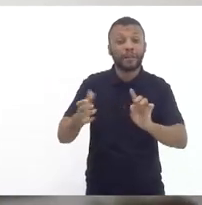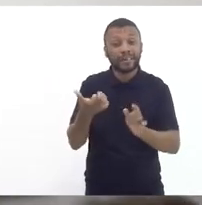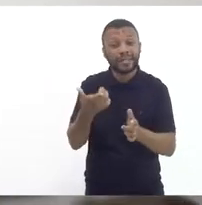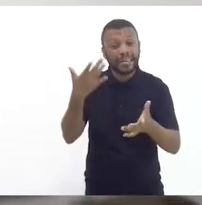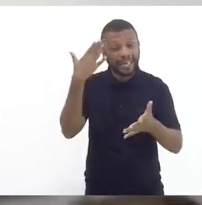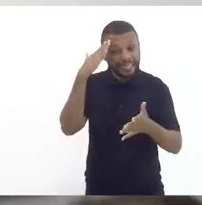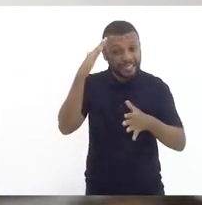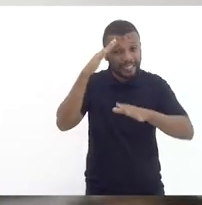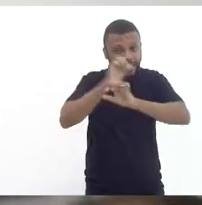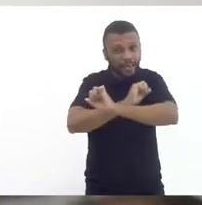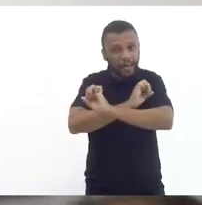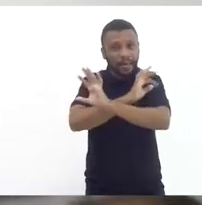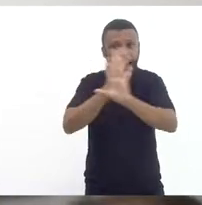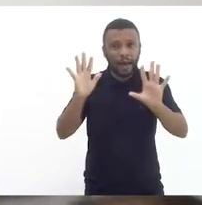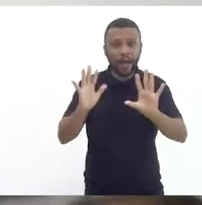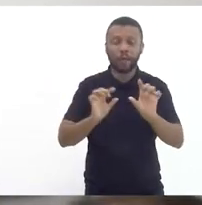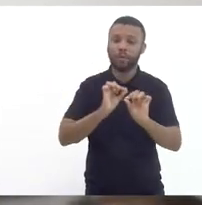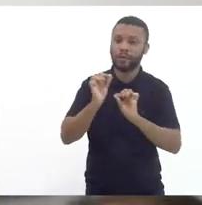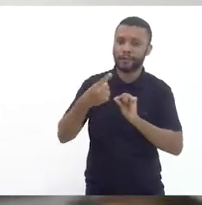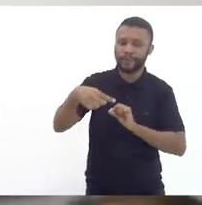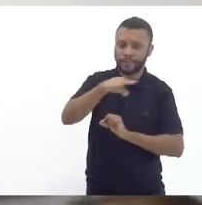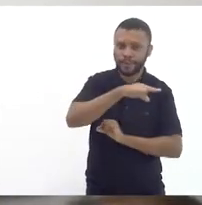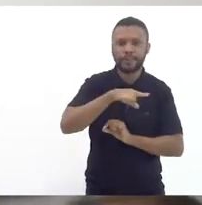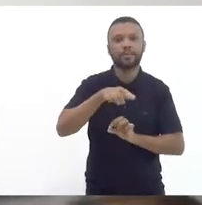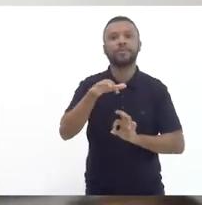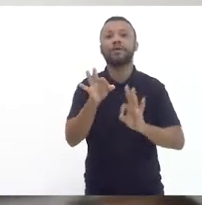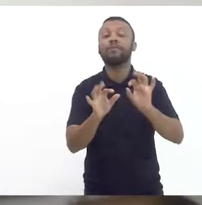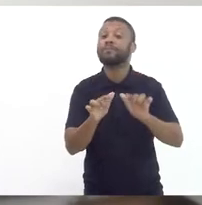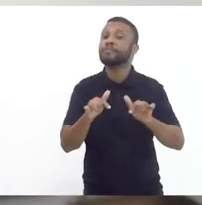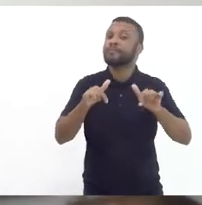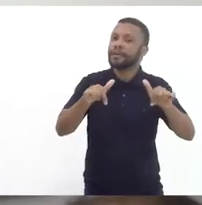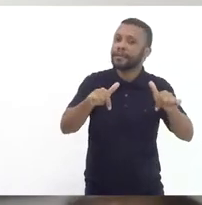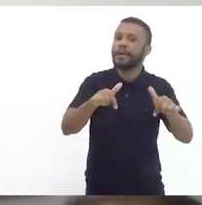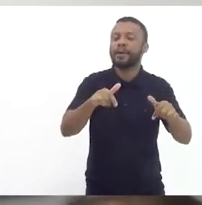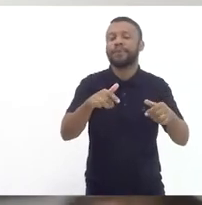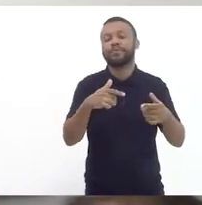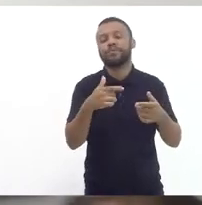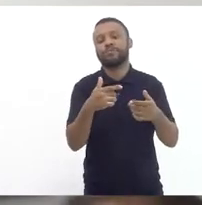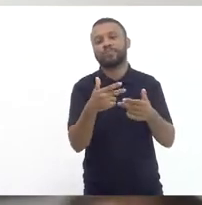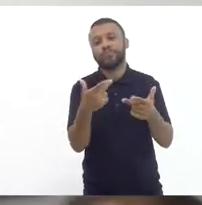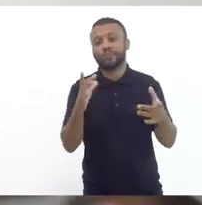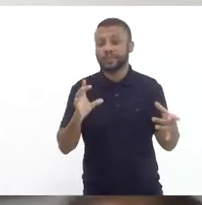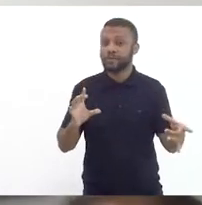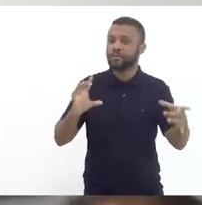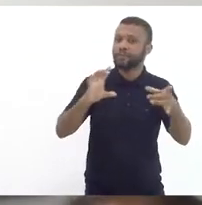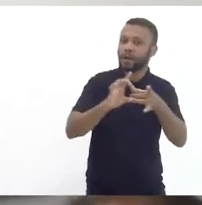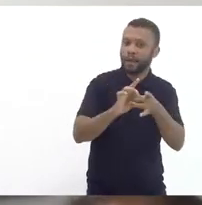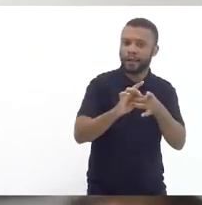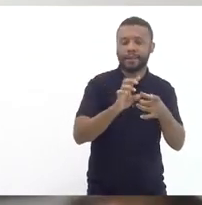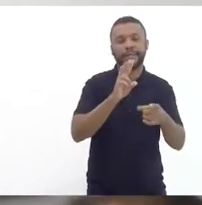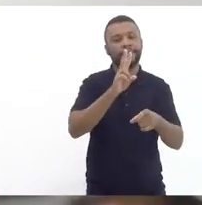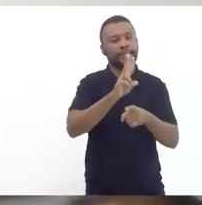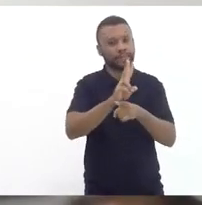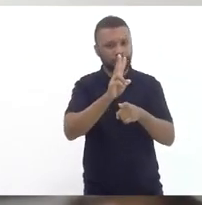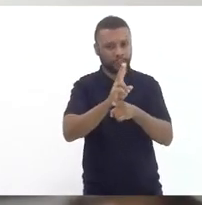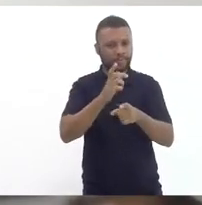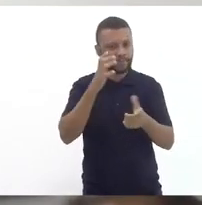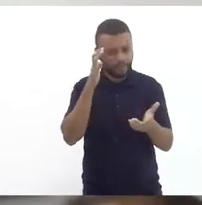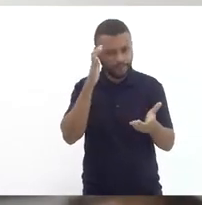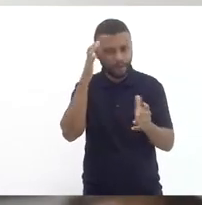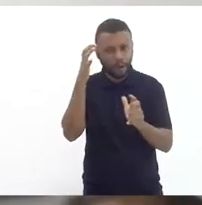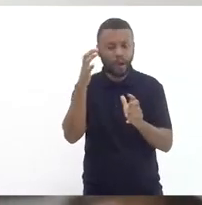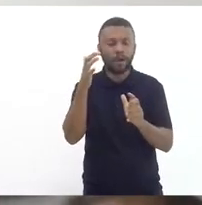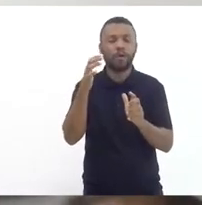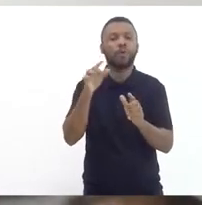sendo feito por esses organismos que, direto ou indiretamente, estão vinculados na supervisão desses fatos, para